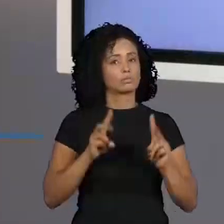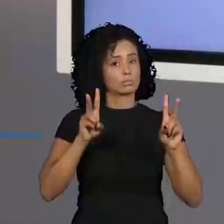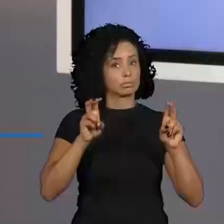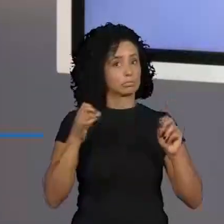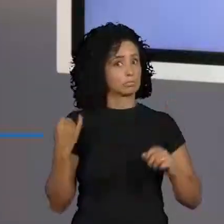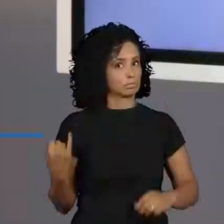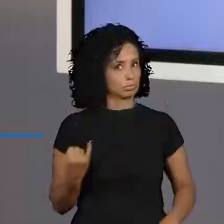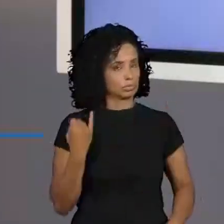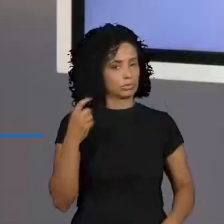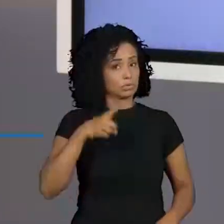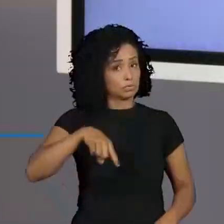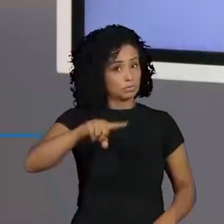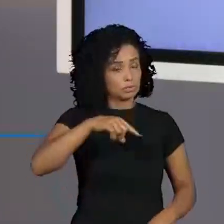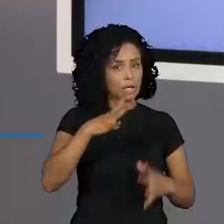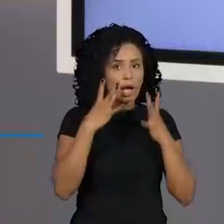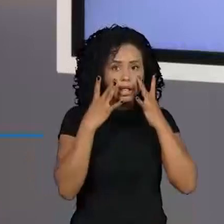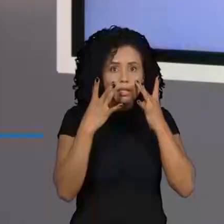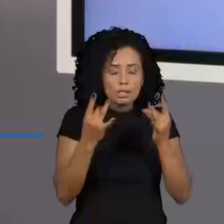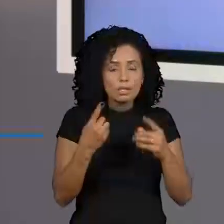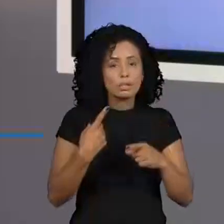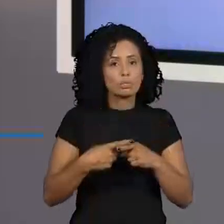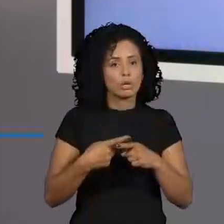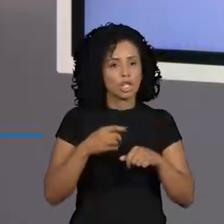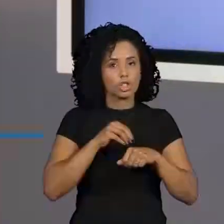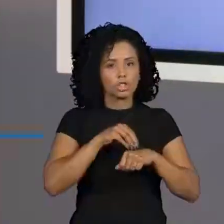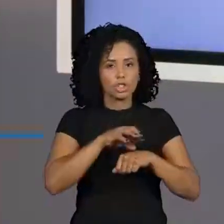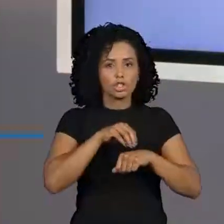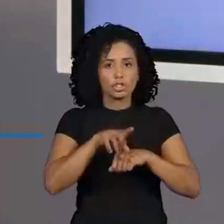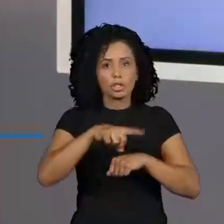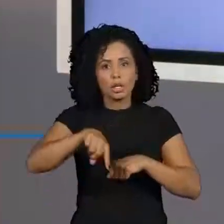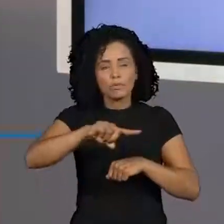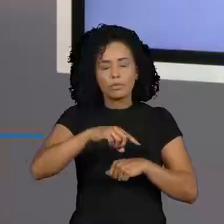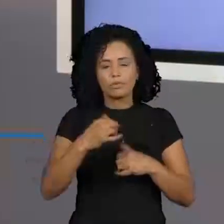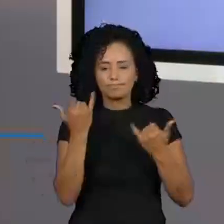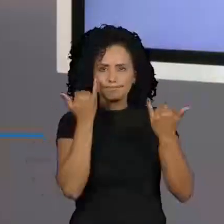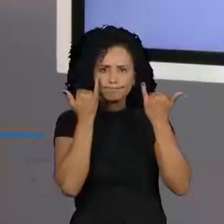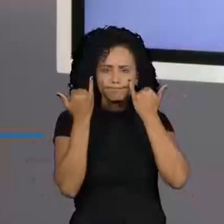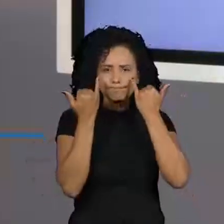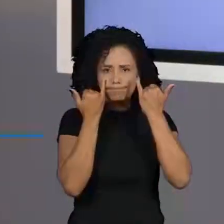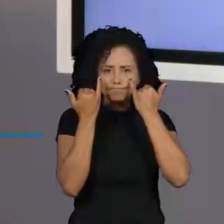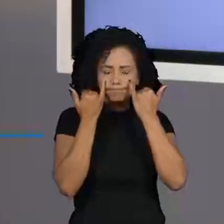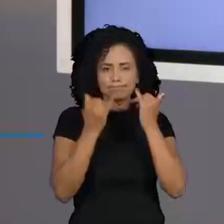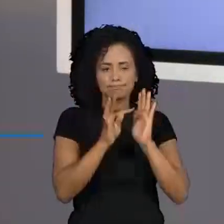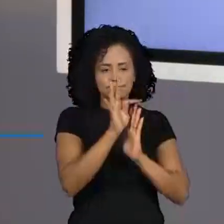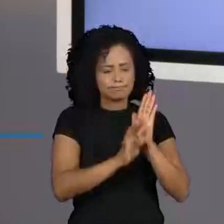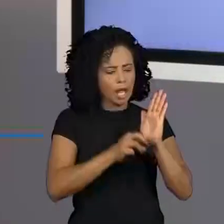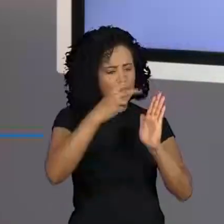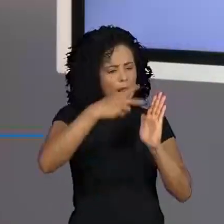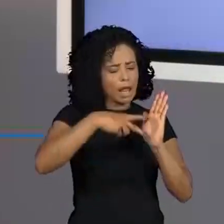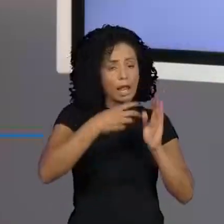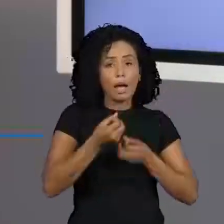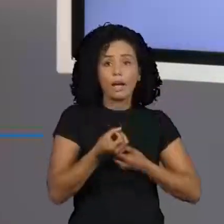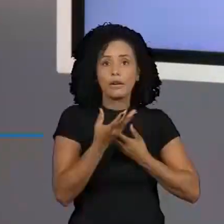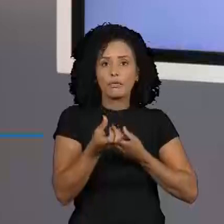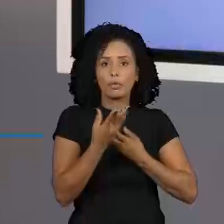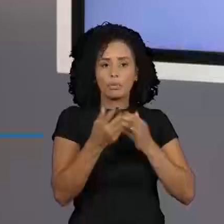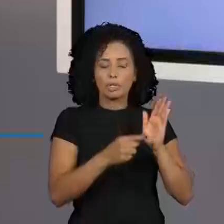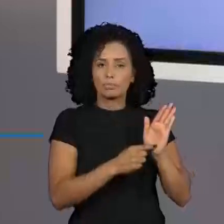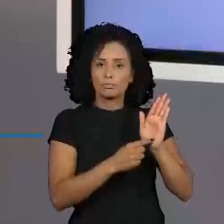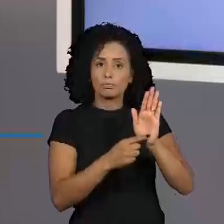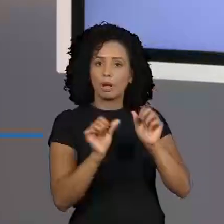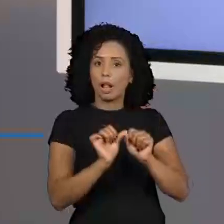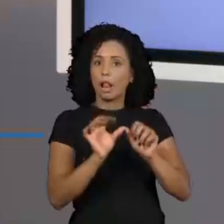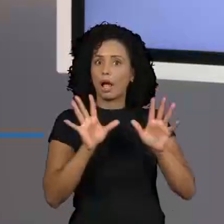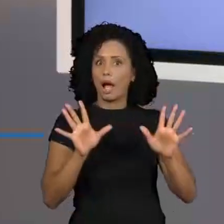dar várias dicas de como vocês localizarem informações explícitas. Então, o texto geralmente traz